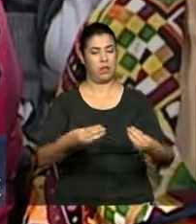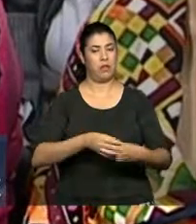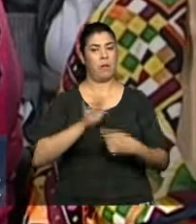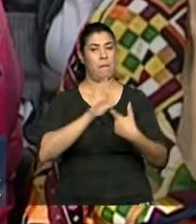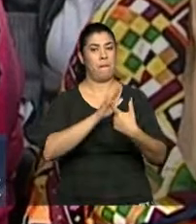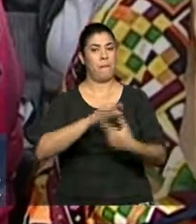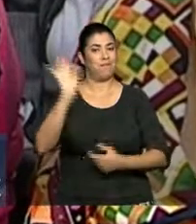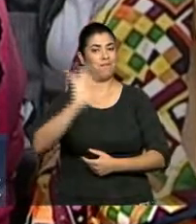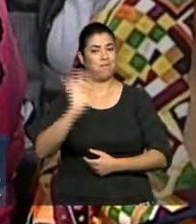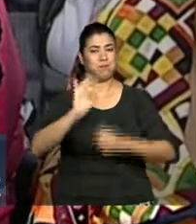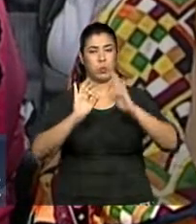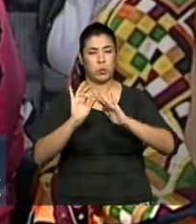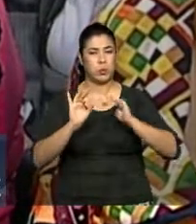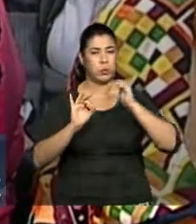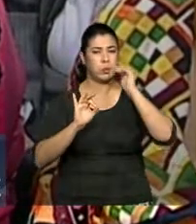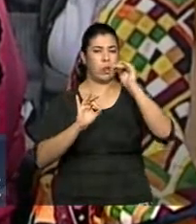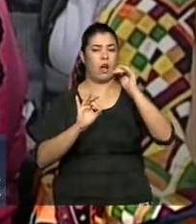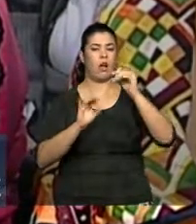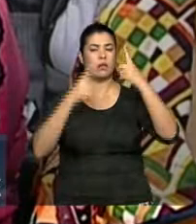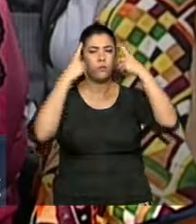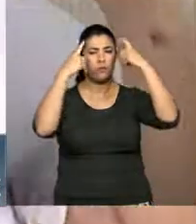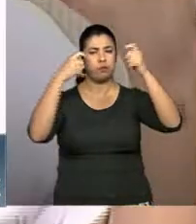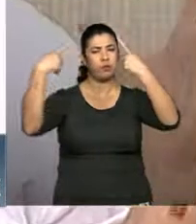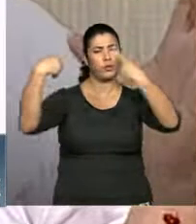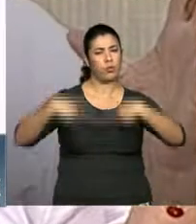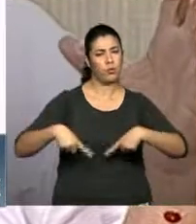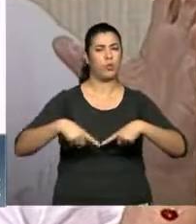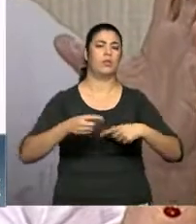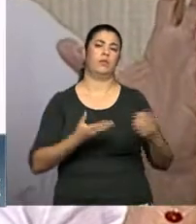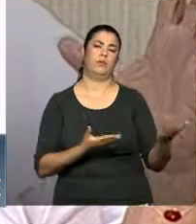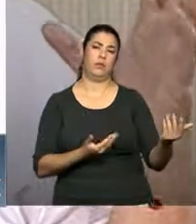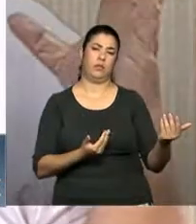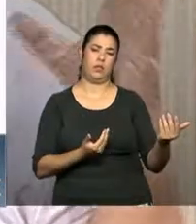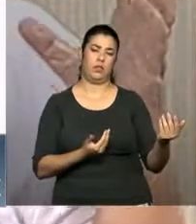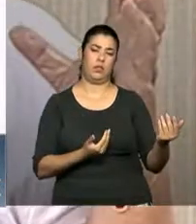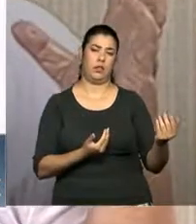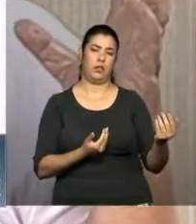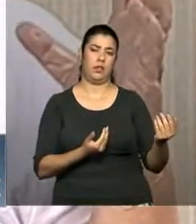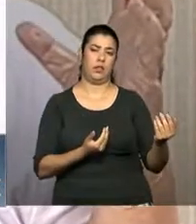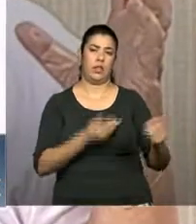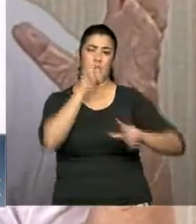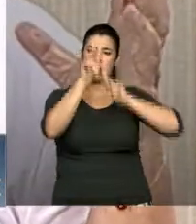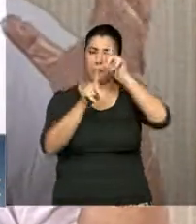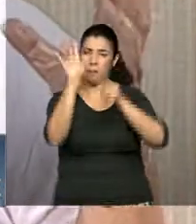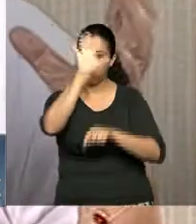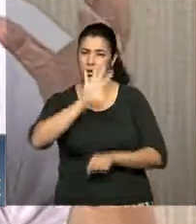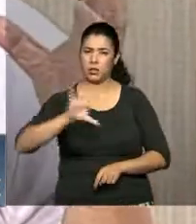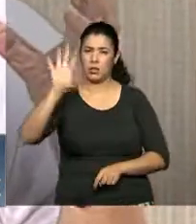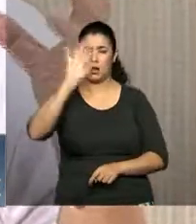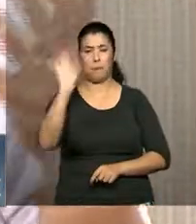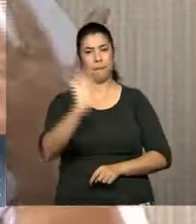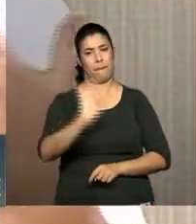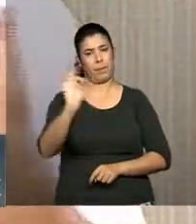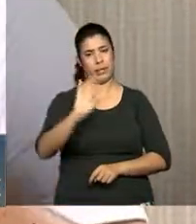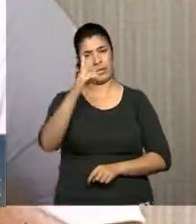assustadores enquanto que na população em geral o índice de pessoas